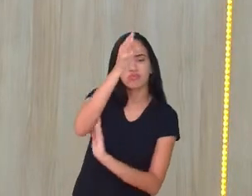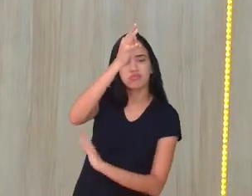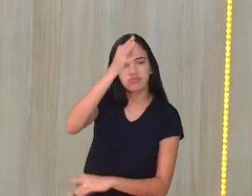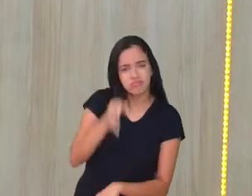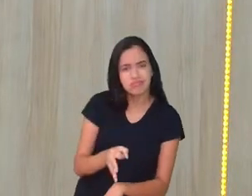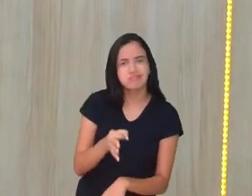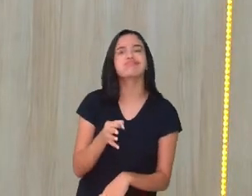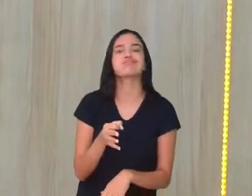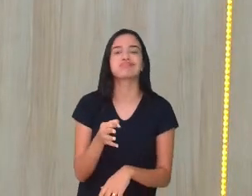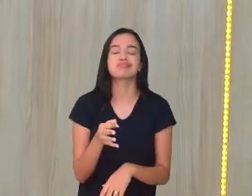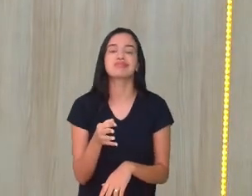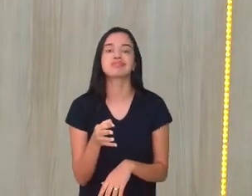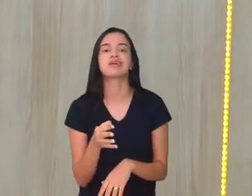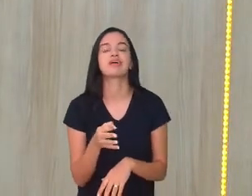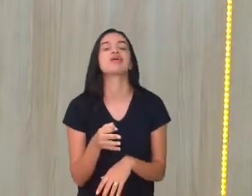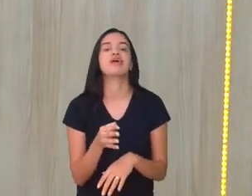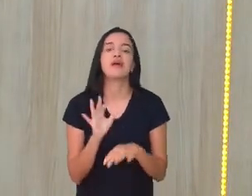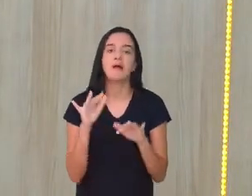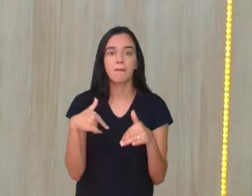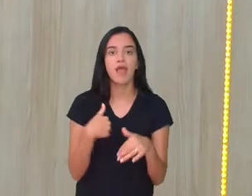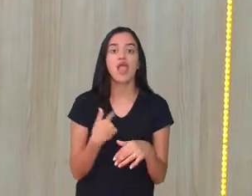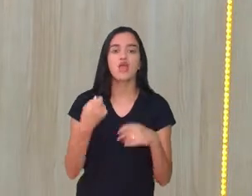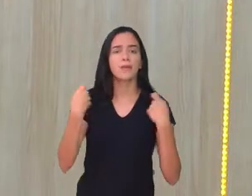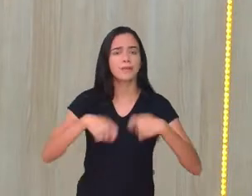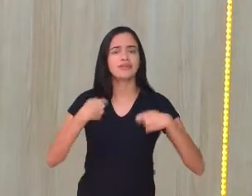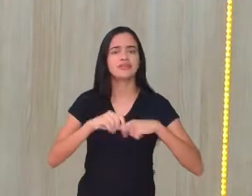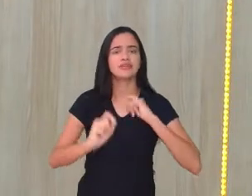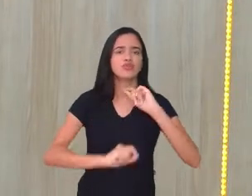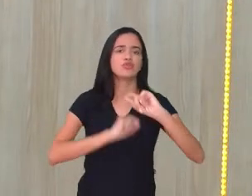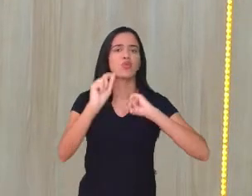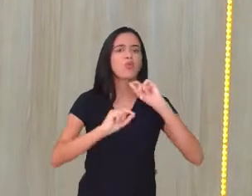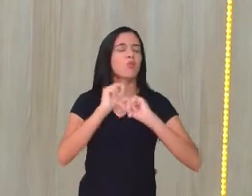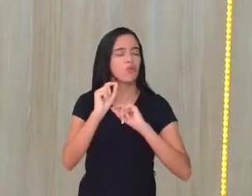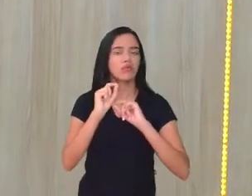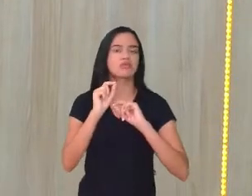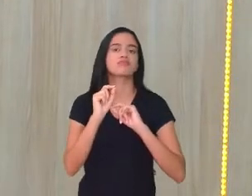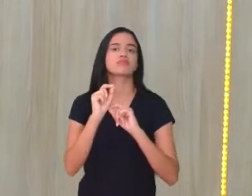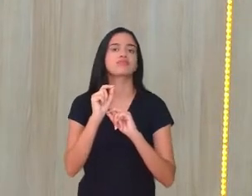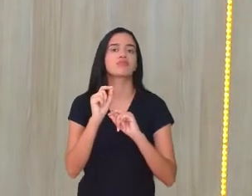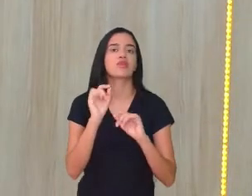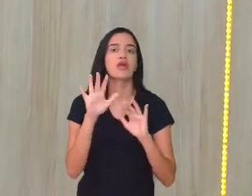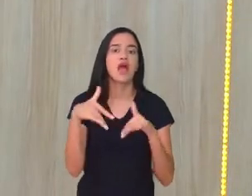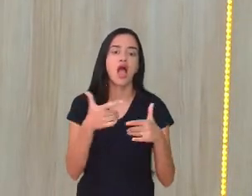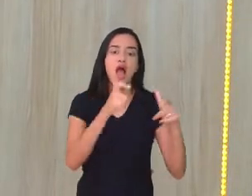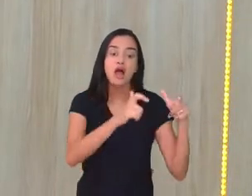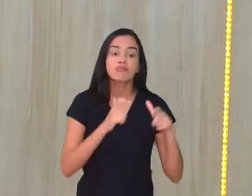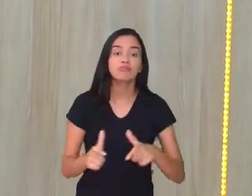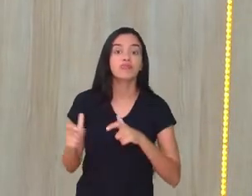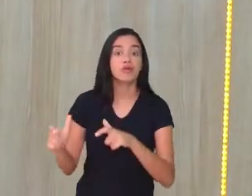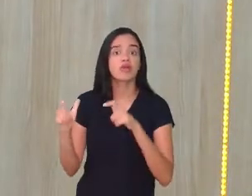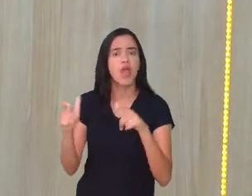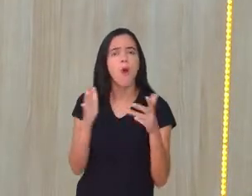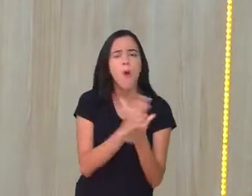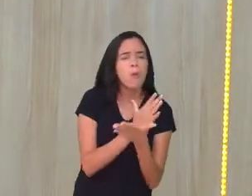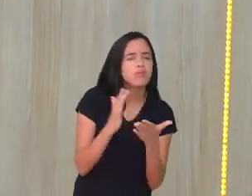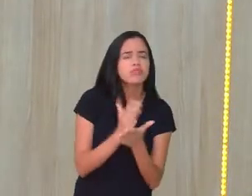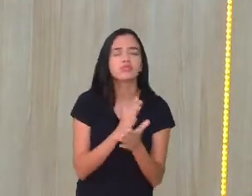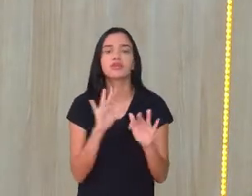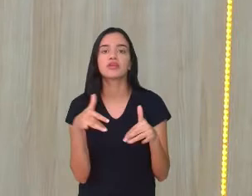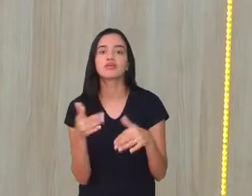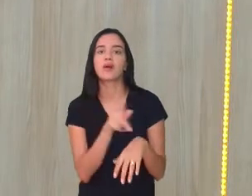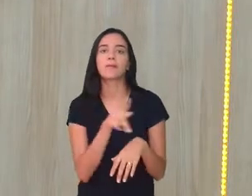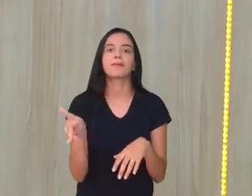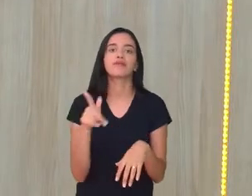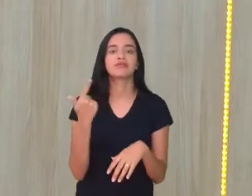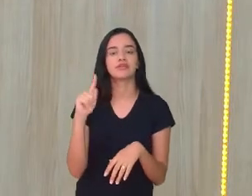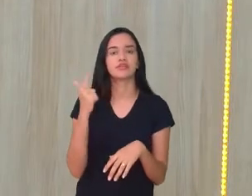a mais correta possível, eu preciso ir, pelo menos, em algumas zonas, né? O professor de geografia